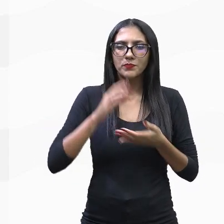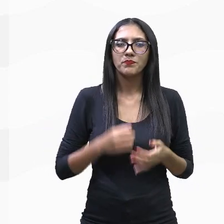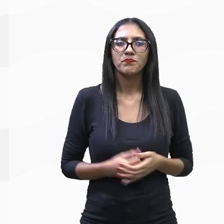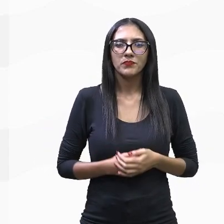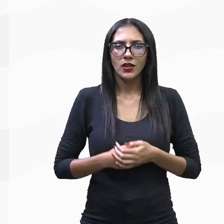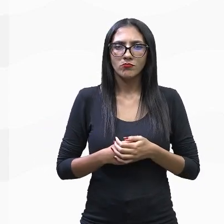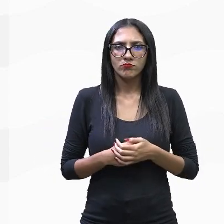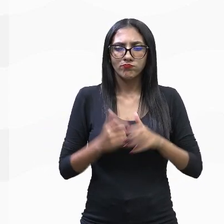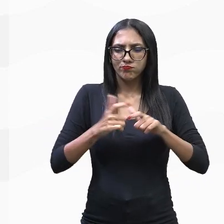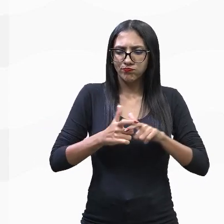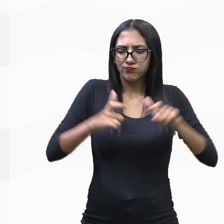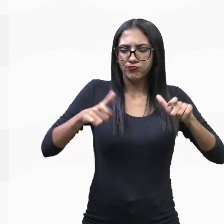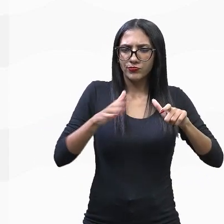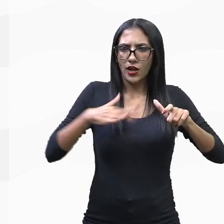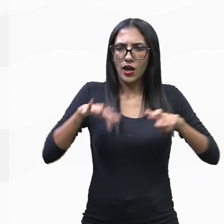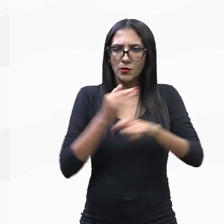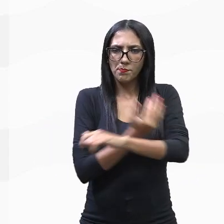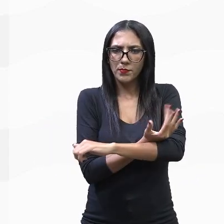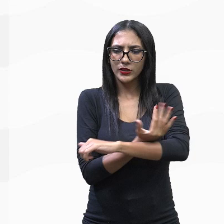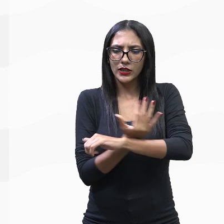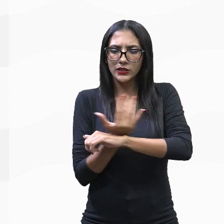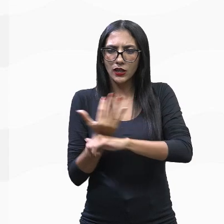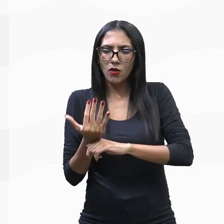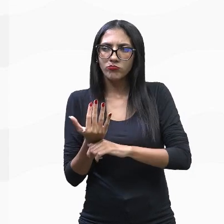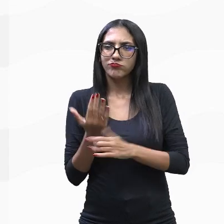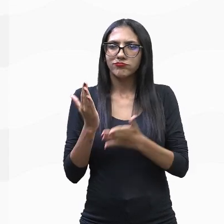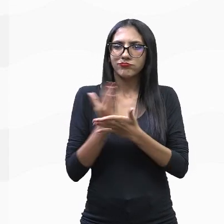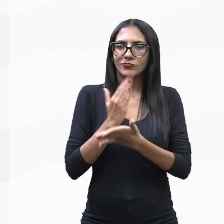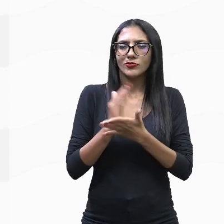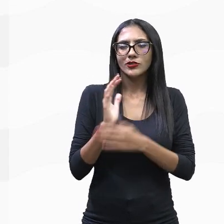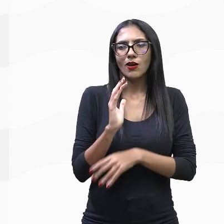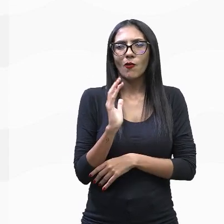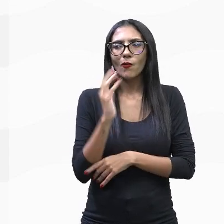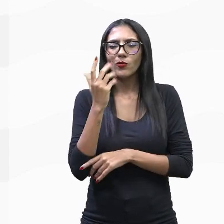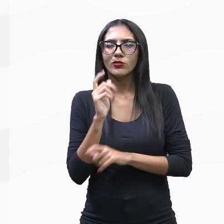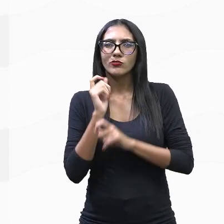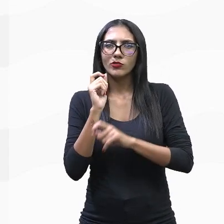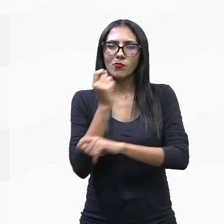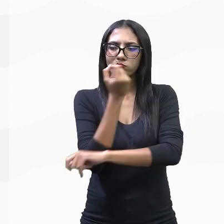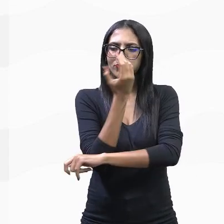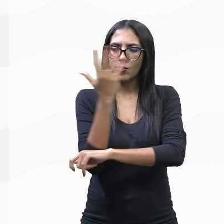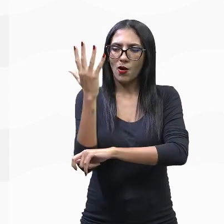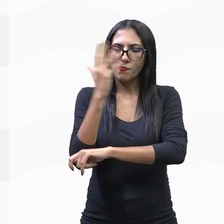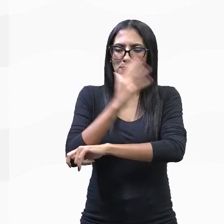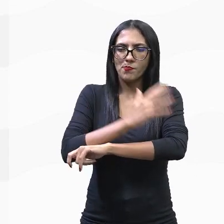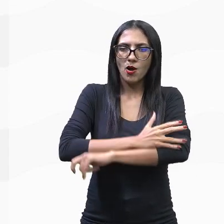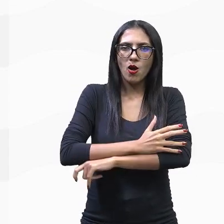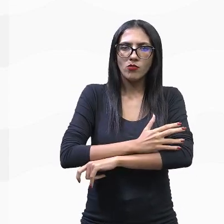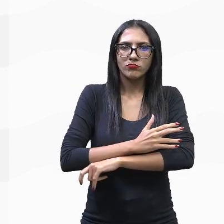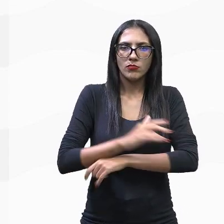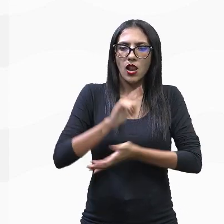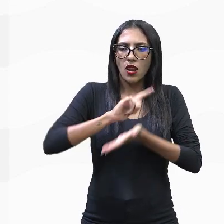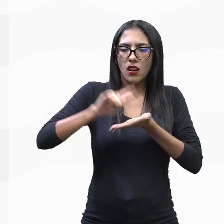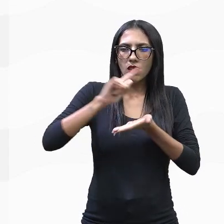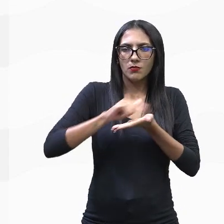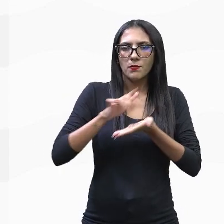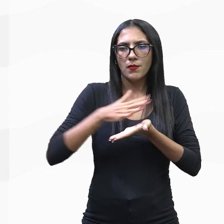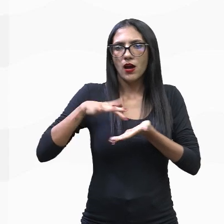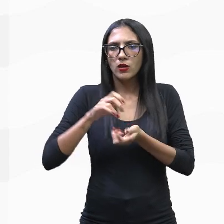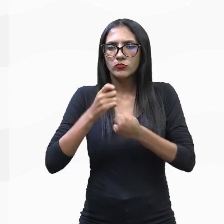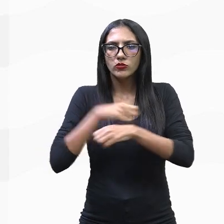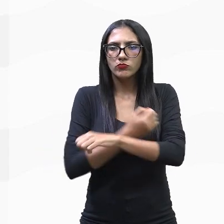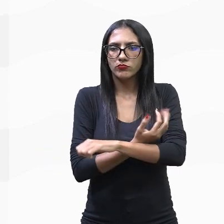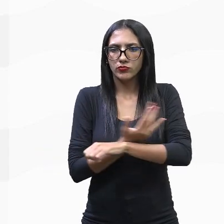ao desmatamento. Então é uma atividade que deve ser feita com cuidado, certo? Né? E nessa ocupação tem